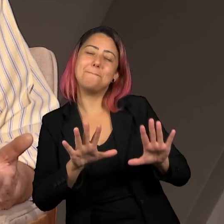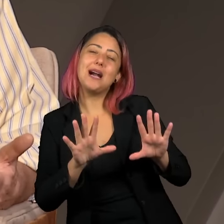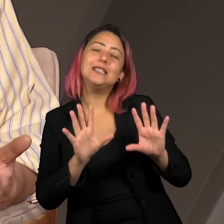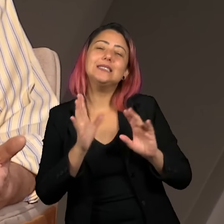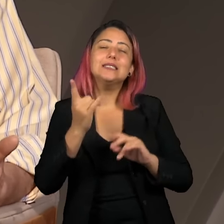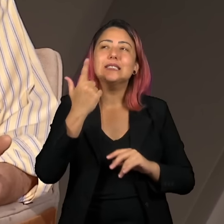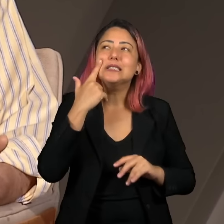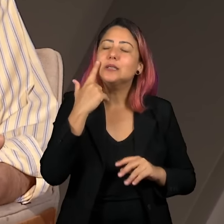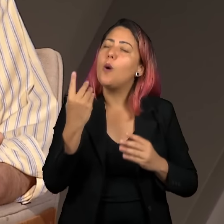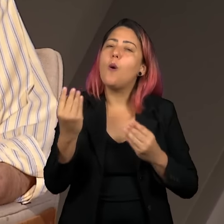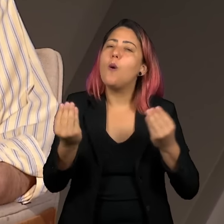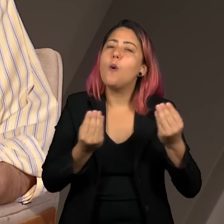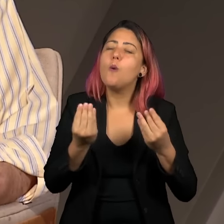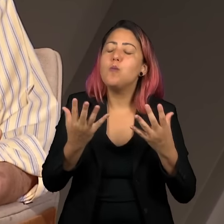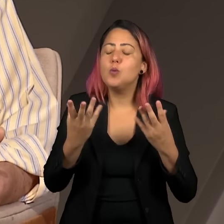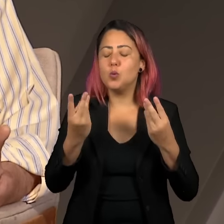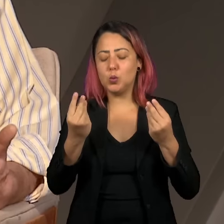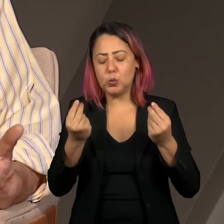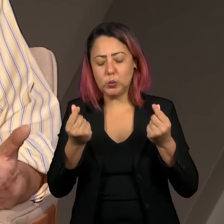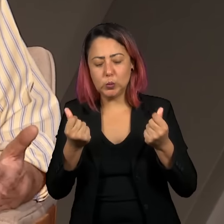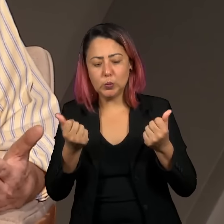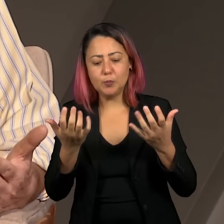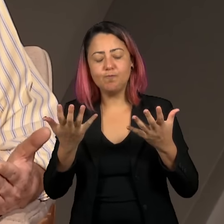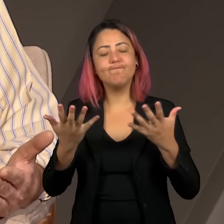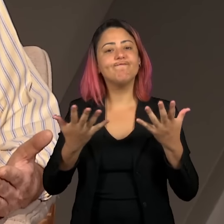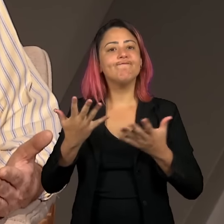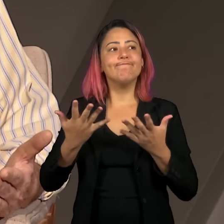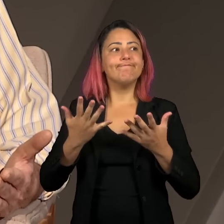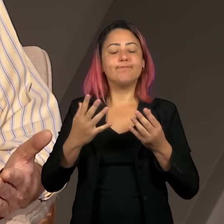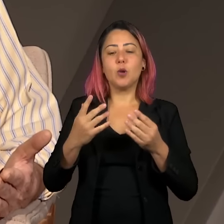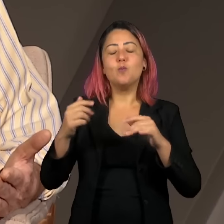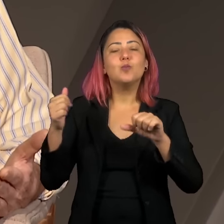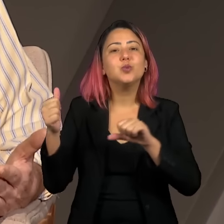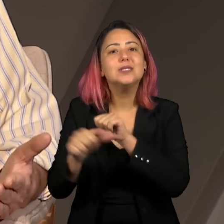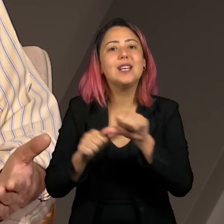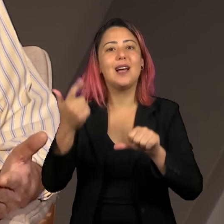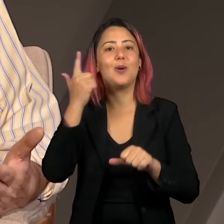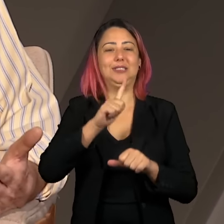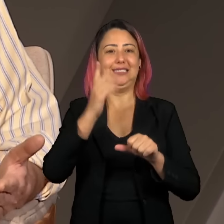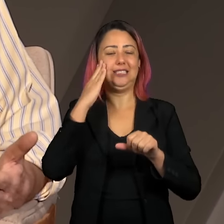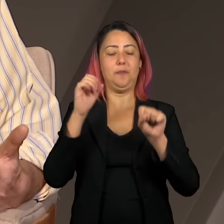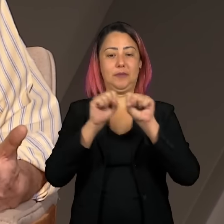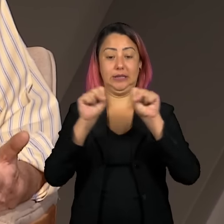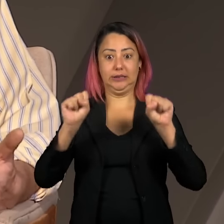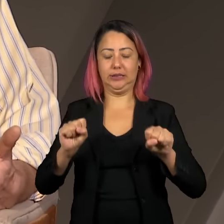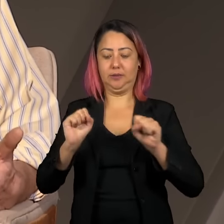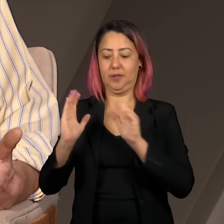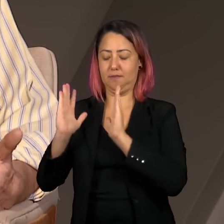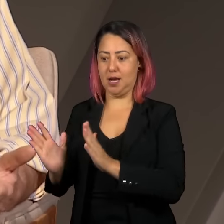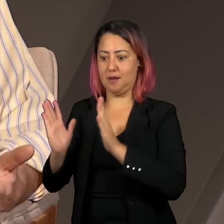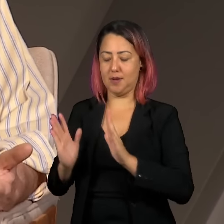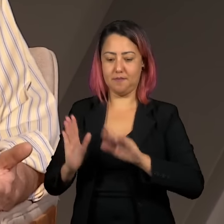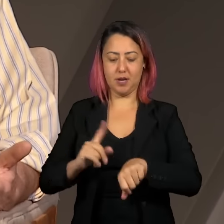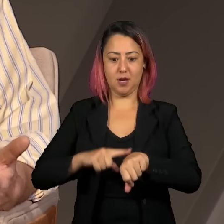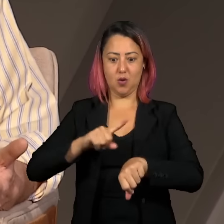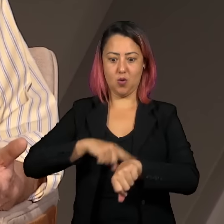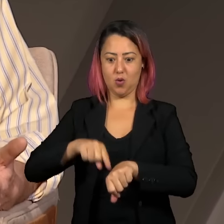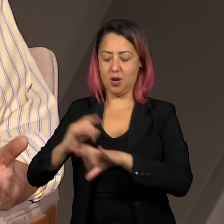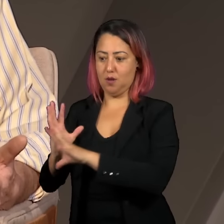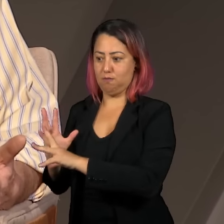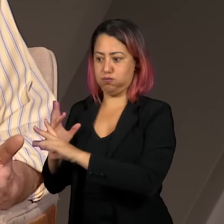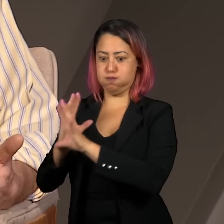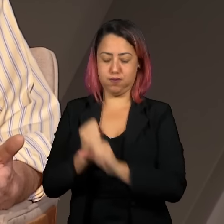né a não mais nesse sistema de Hora de aula de Hora de instrução para